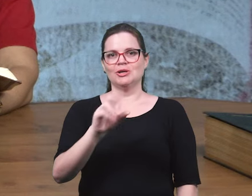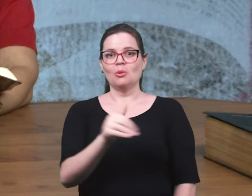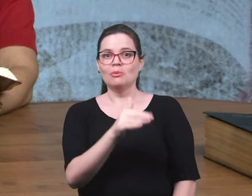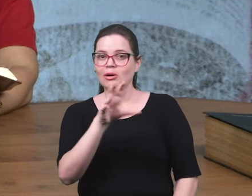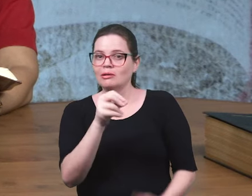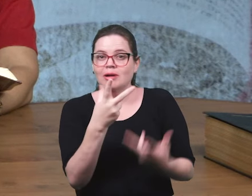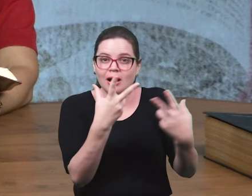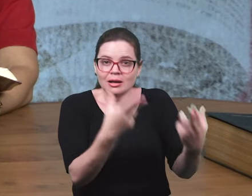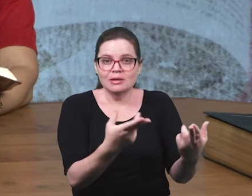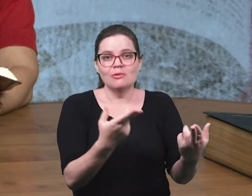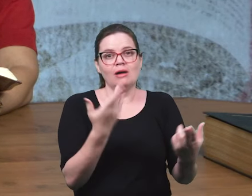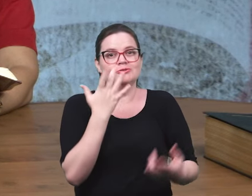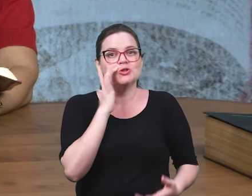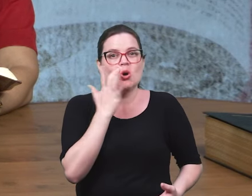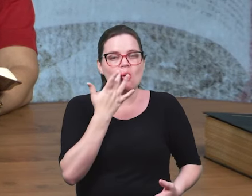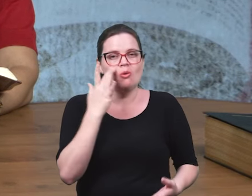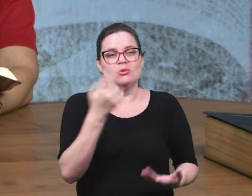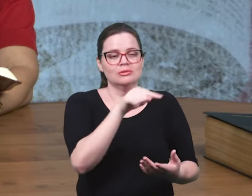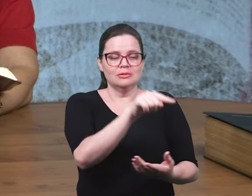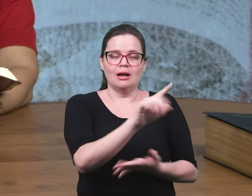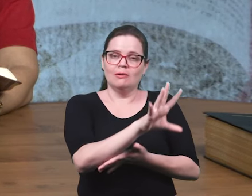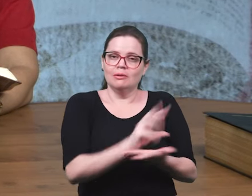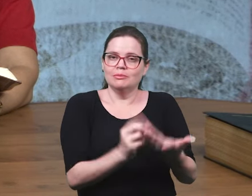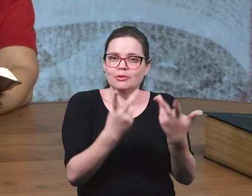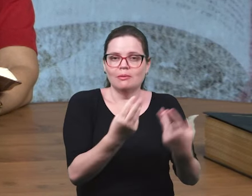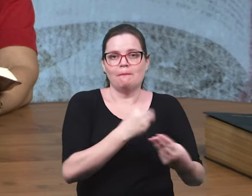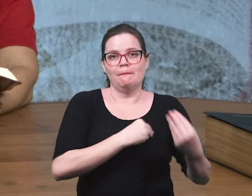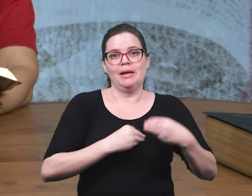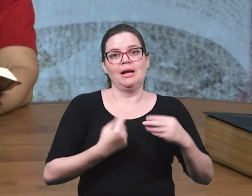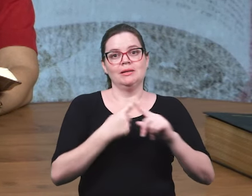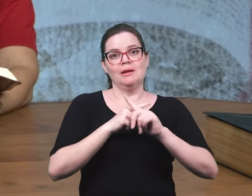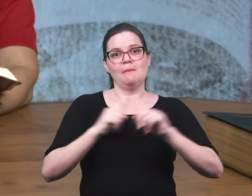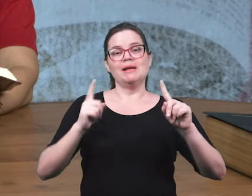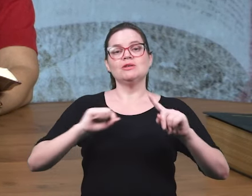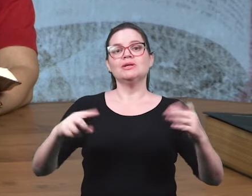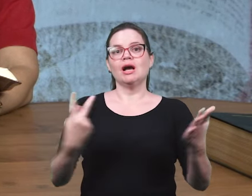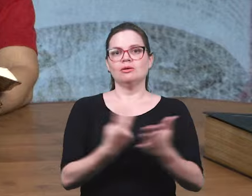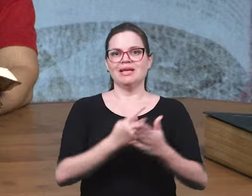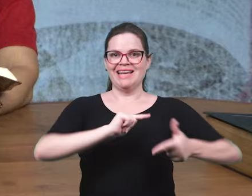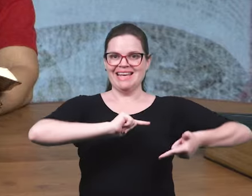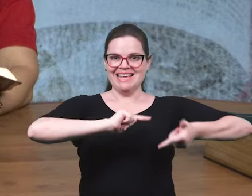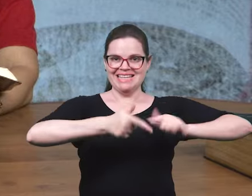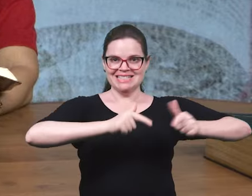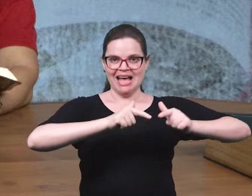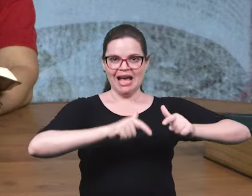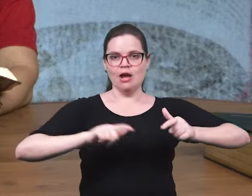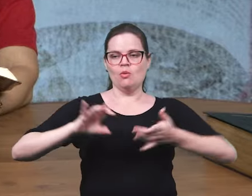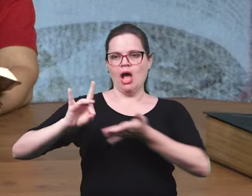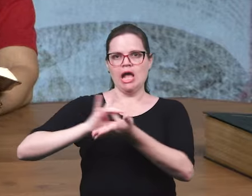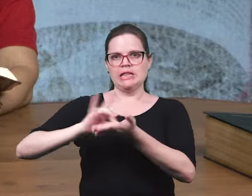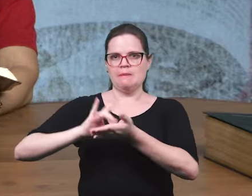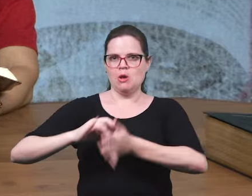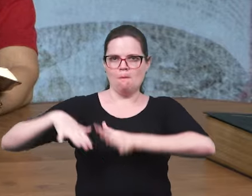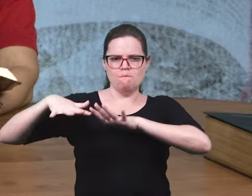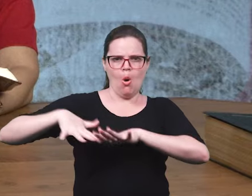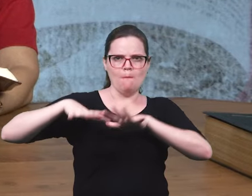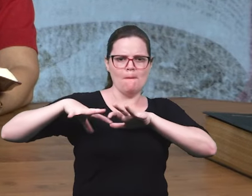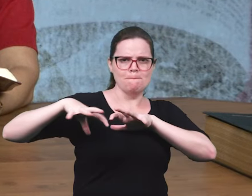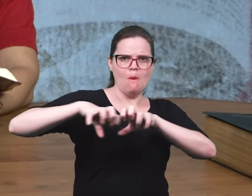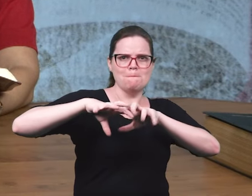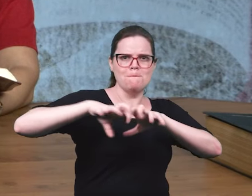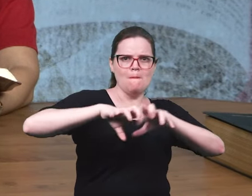Israel. Naqueles dias, começou o Senhor a diminuir os termos de Israel